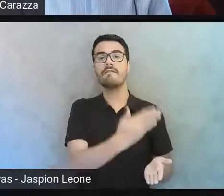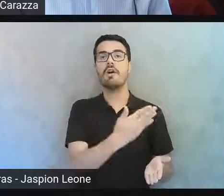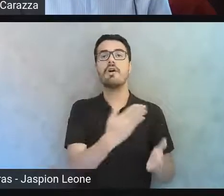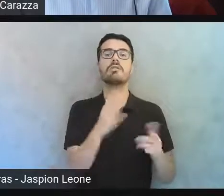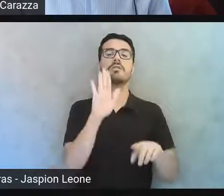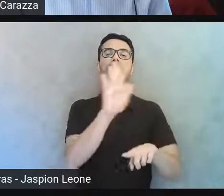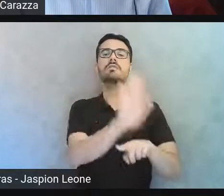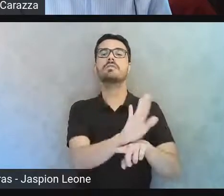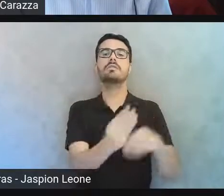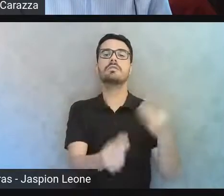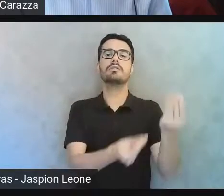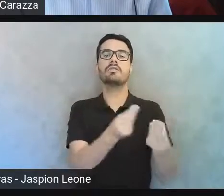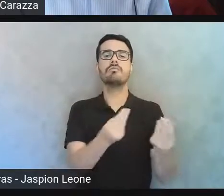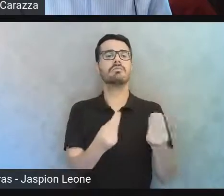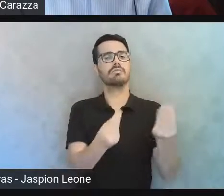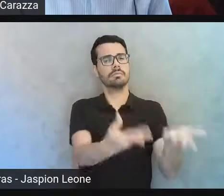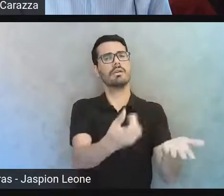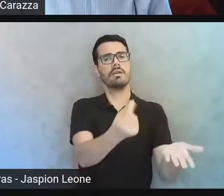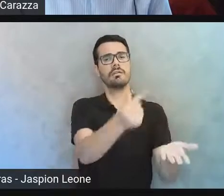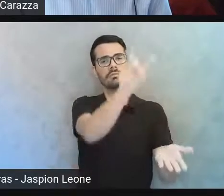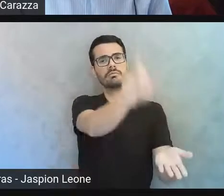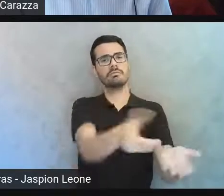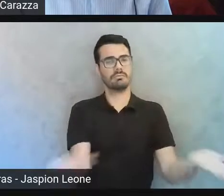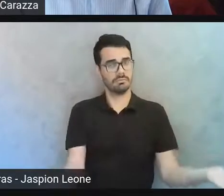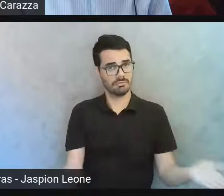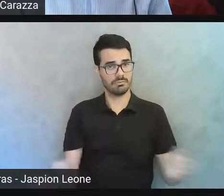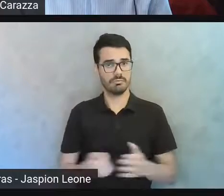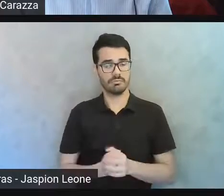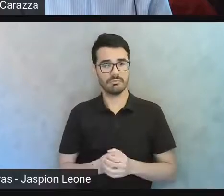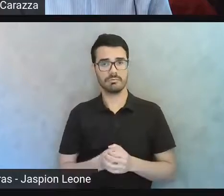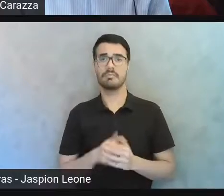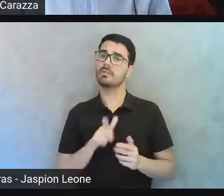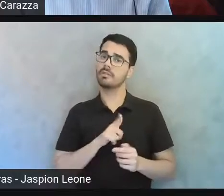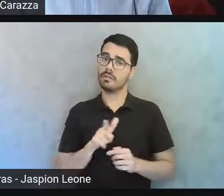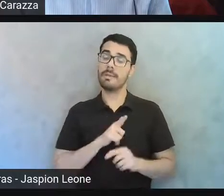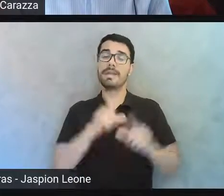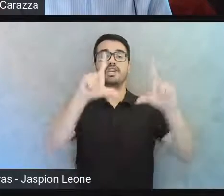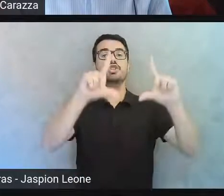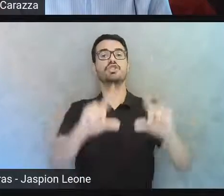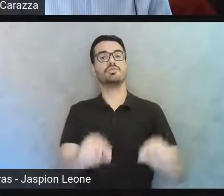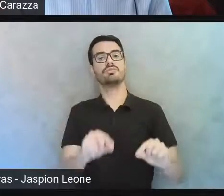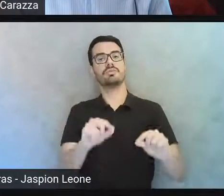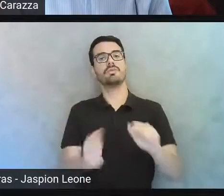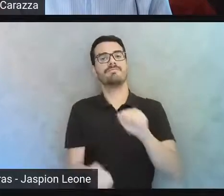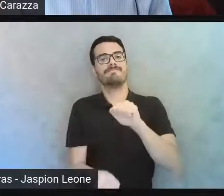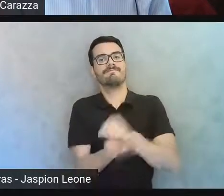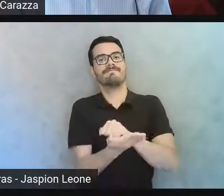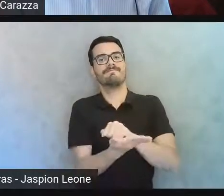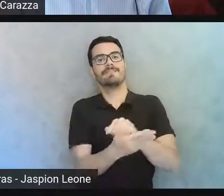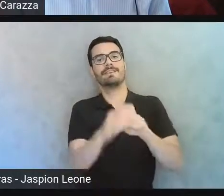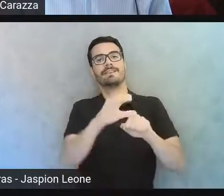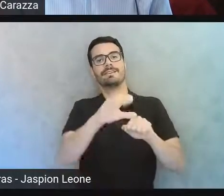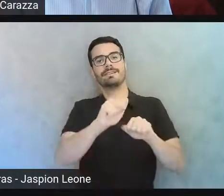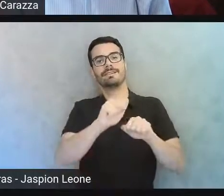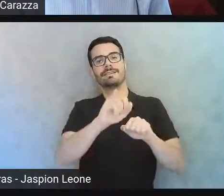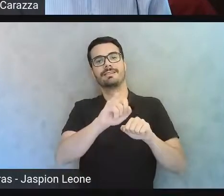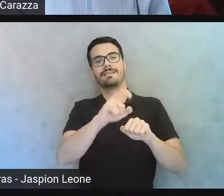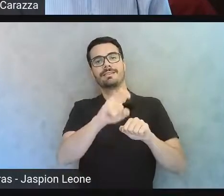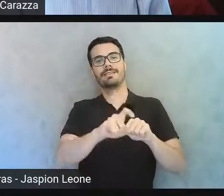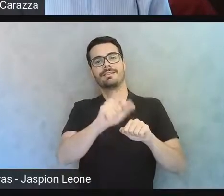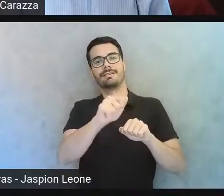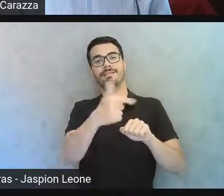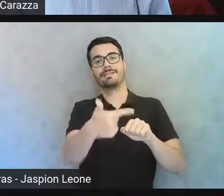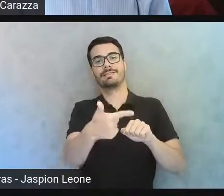aquelas pessoas. Além do mais, passa a ter um efeito de reduzir o Caixa 2, porque passa a ser interessante para o partido